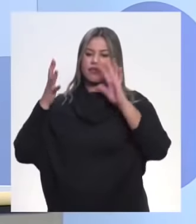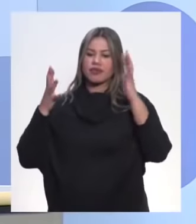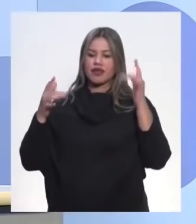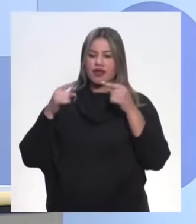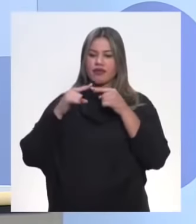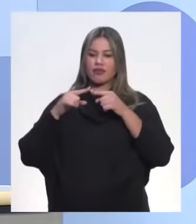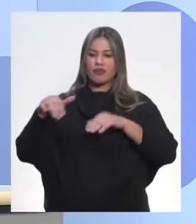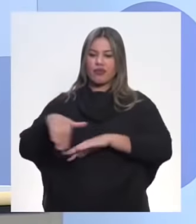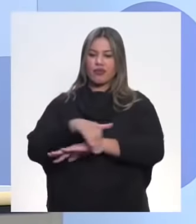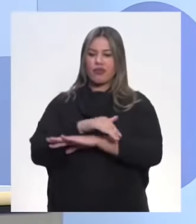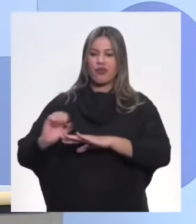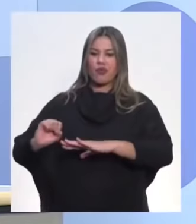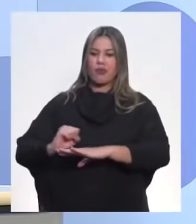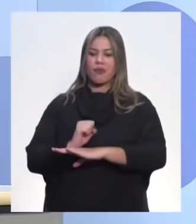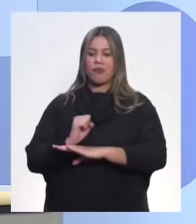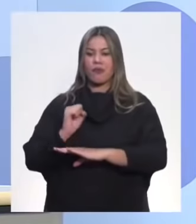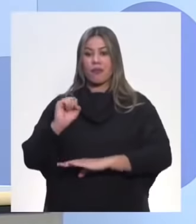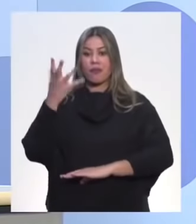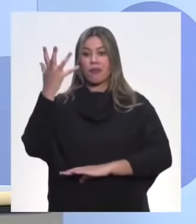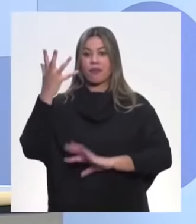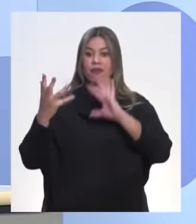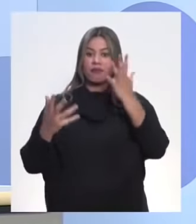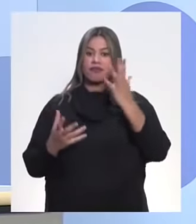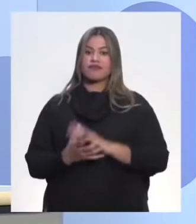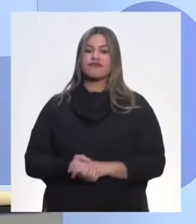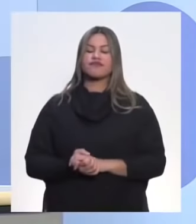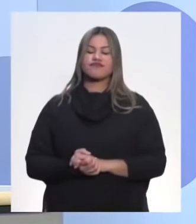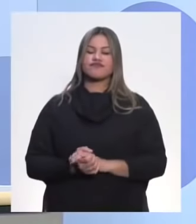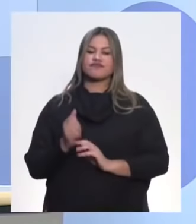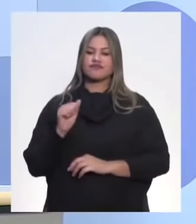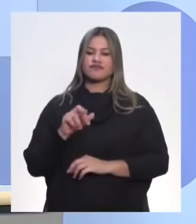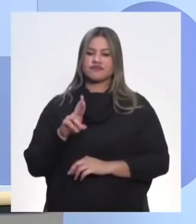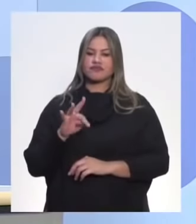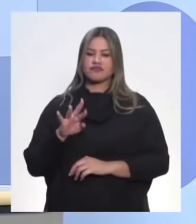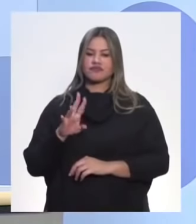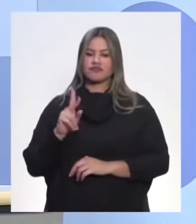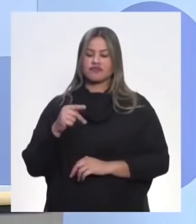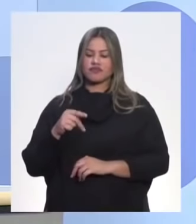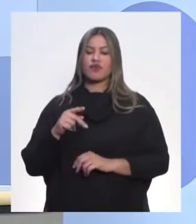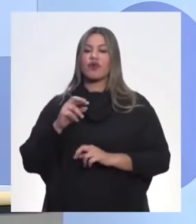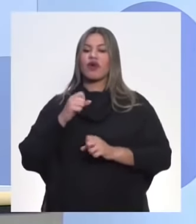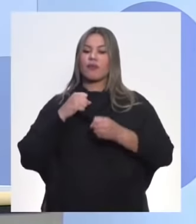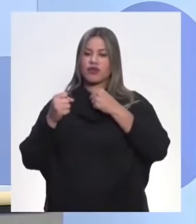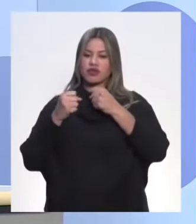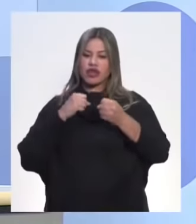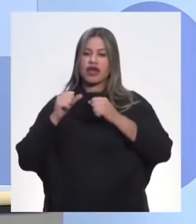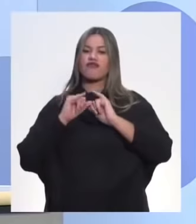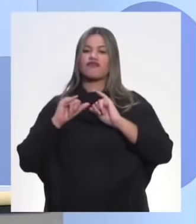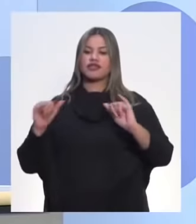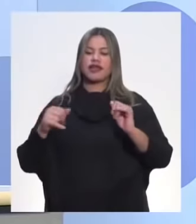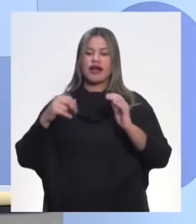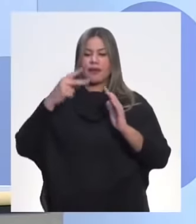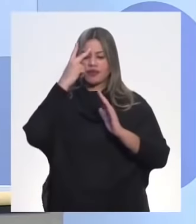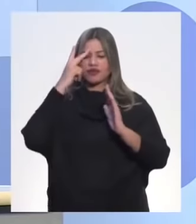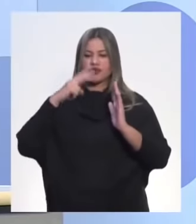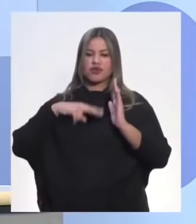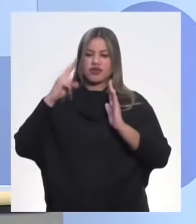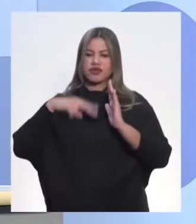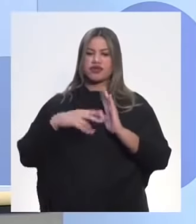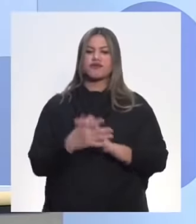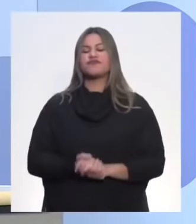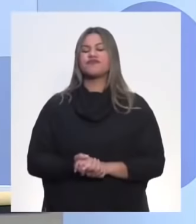ruas. O Arthur também colocou reportagem, colocou informar o leitor. O Vitor Mateus, em relação à